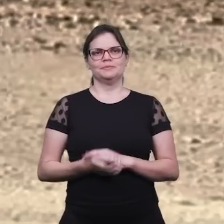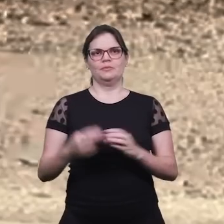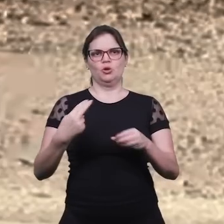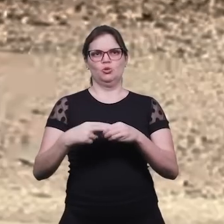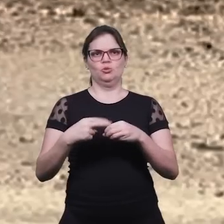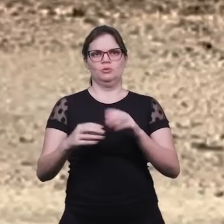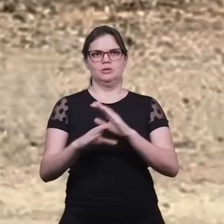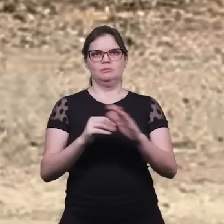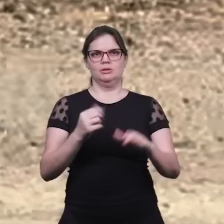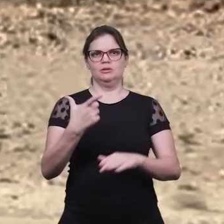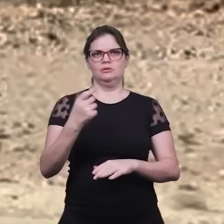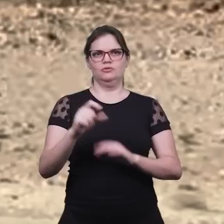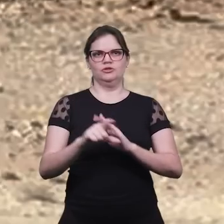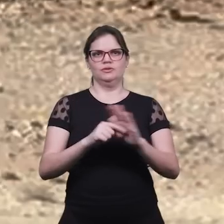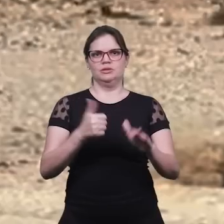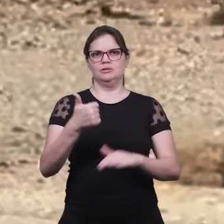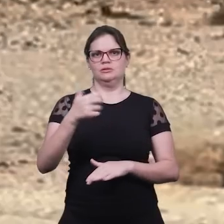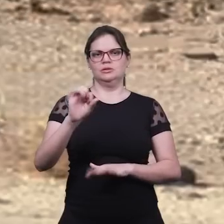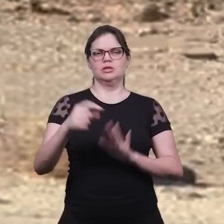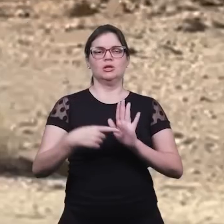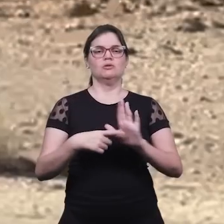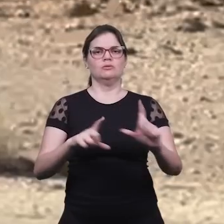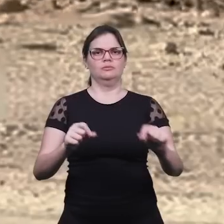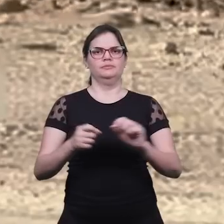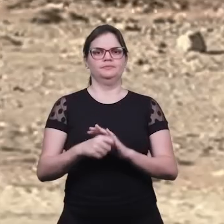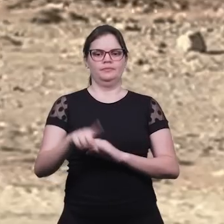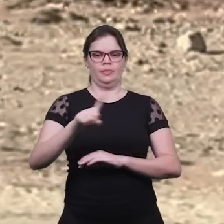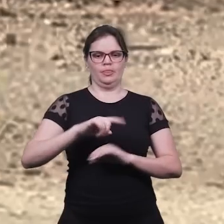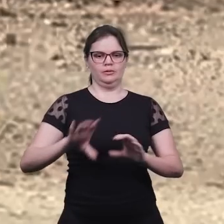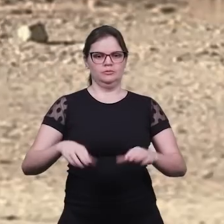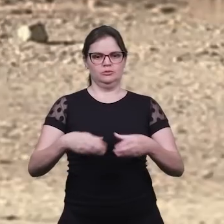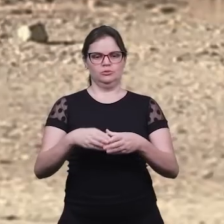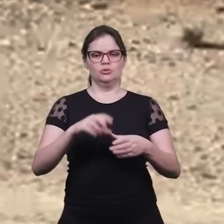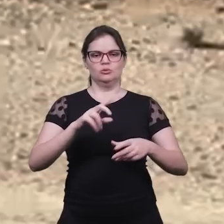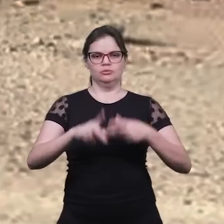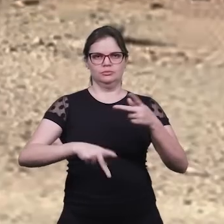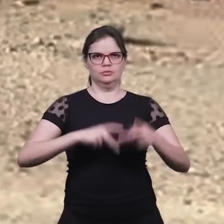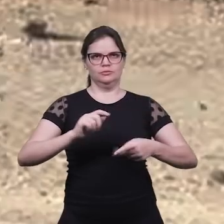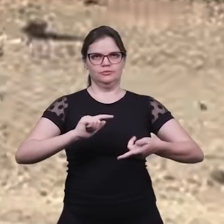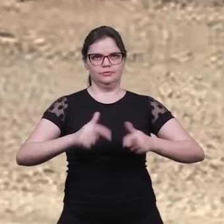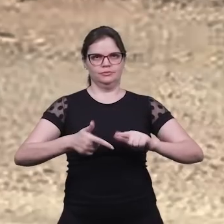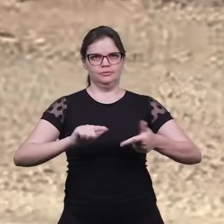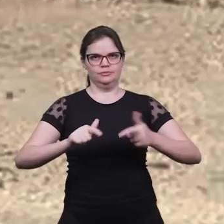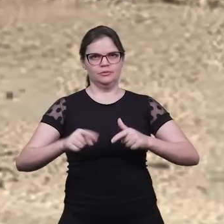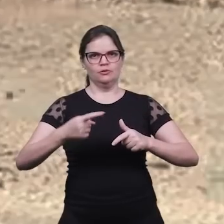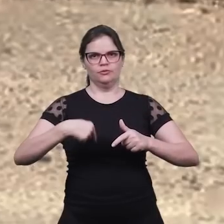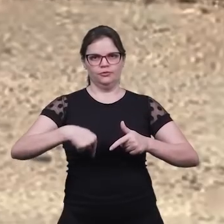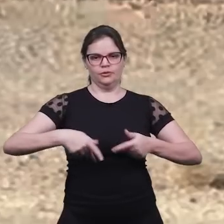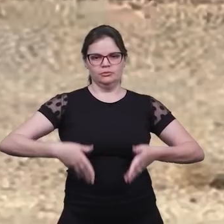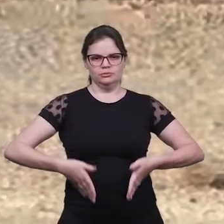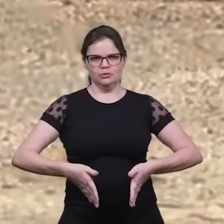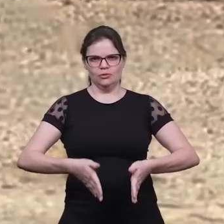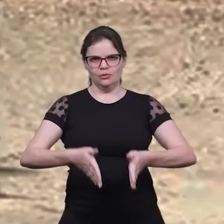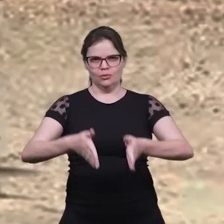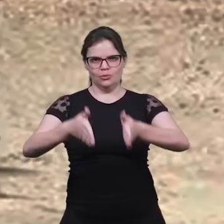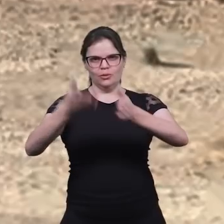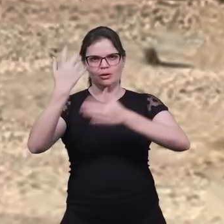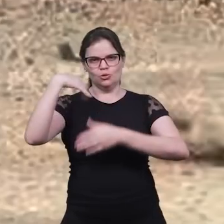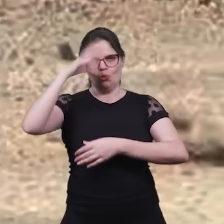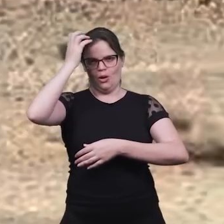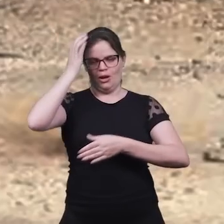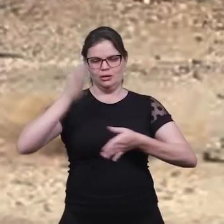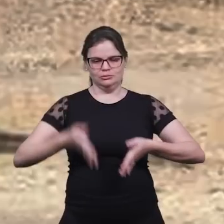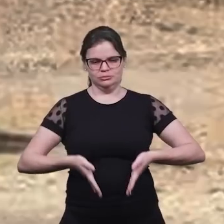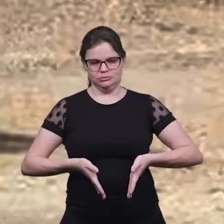O Luiz Agente também foi lá em Petra, né? Petra, eu conheci Petra. Aqui, ó, em Números 20 e 19, fala... Então a congregação